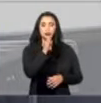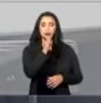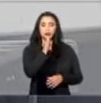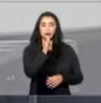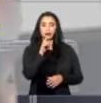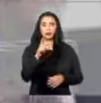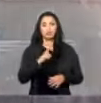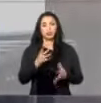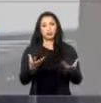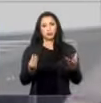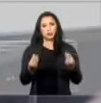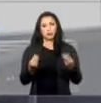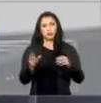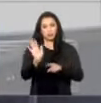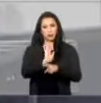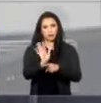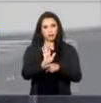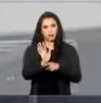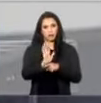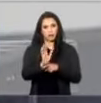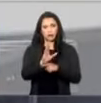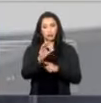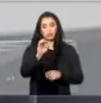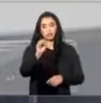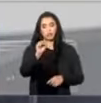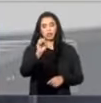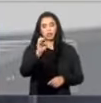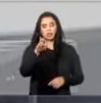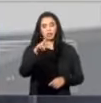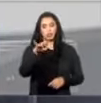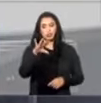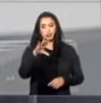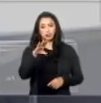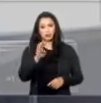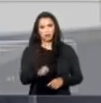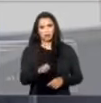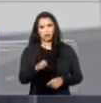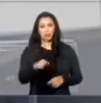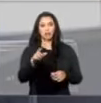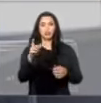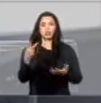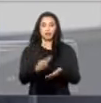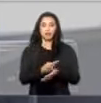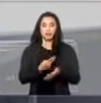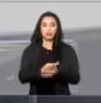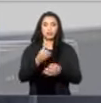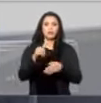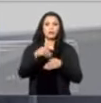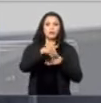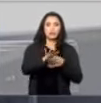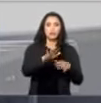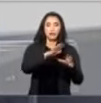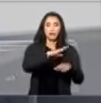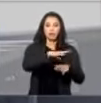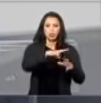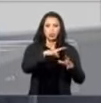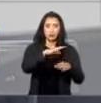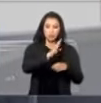temos muito mais filmes e séries de TV fazendo carreira internacional, nesse momento, levando a sensibilidade